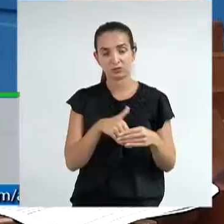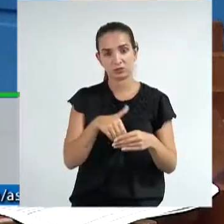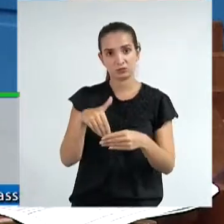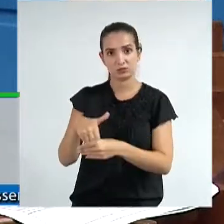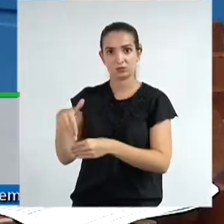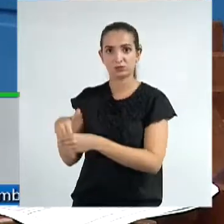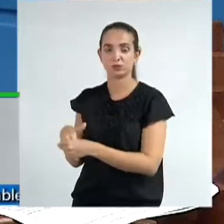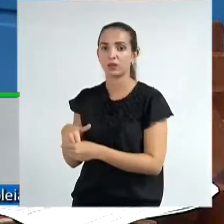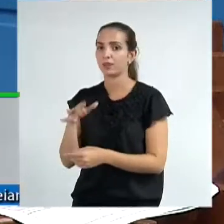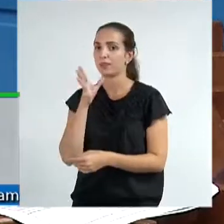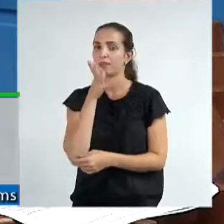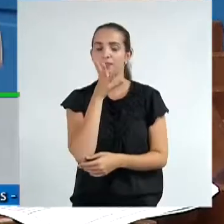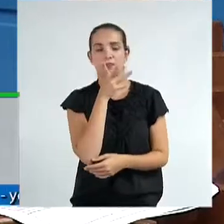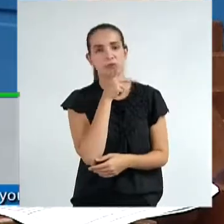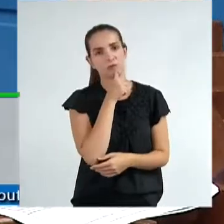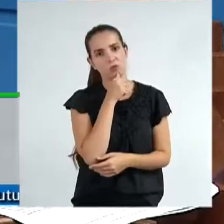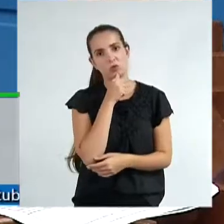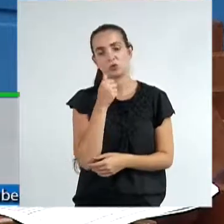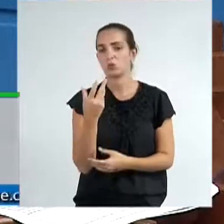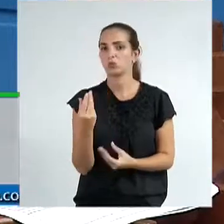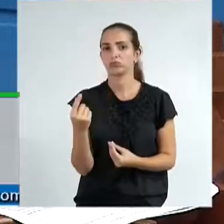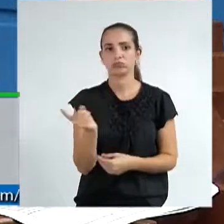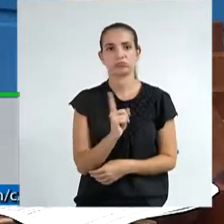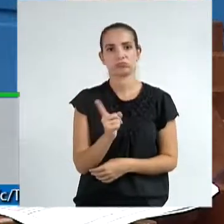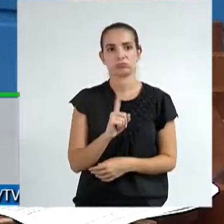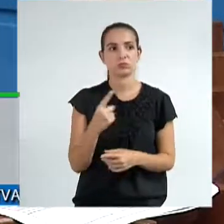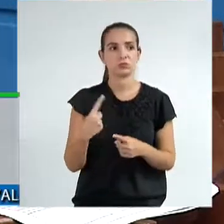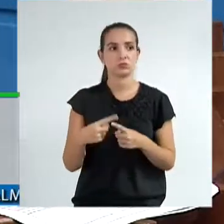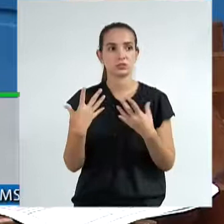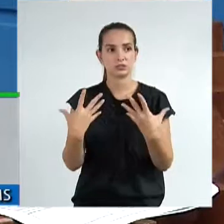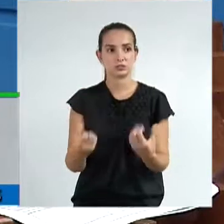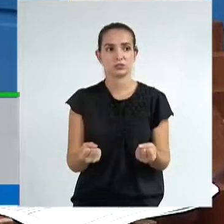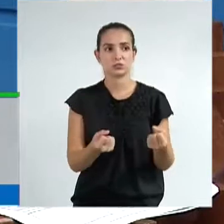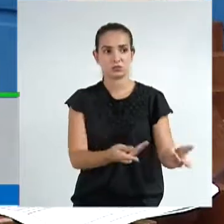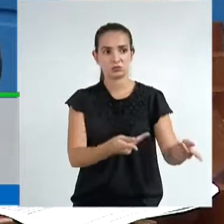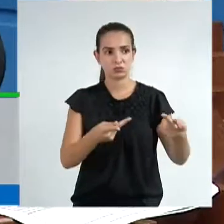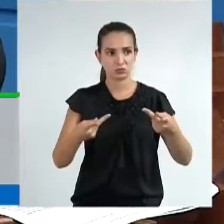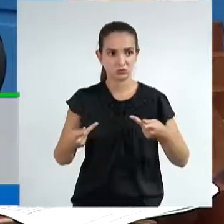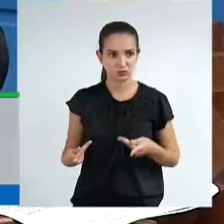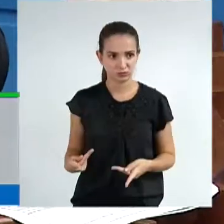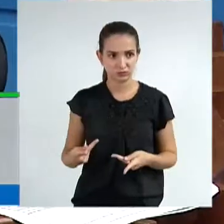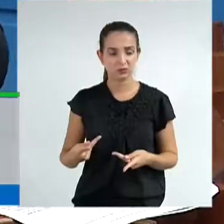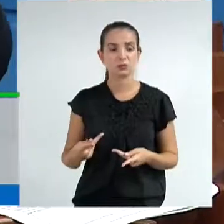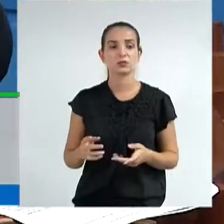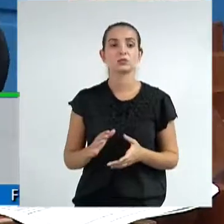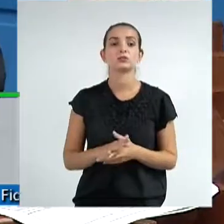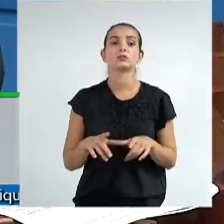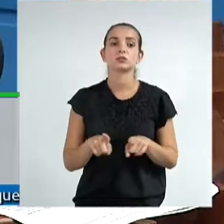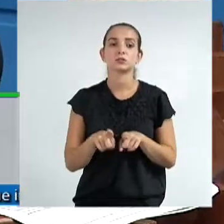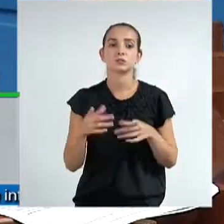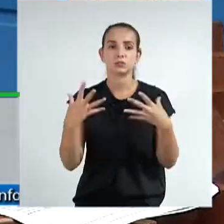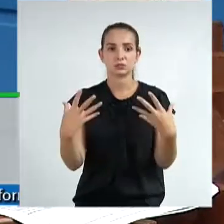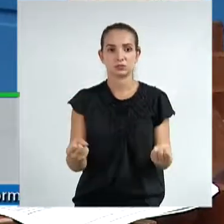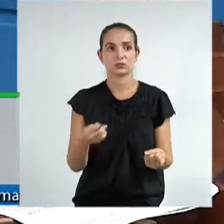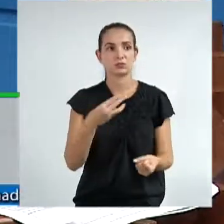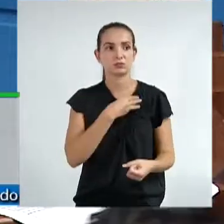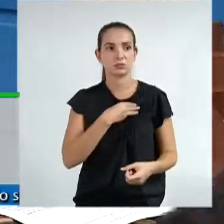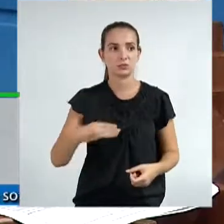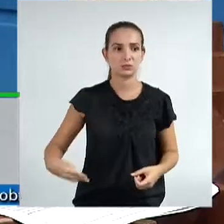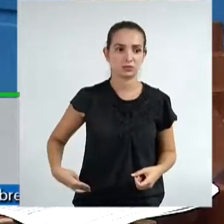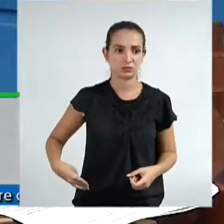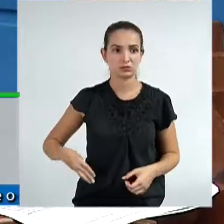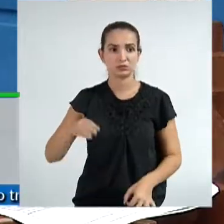não demorou muito tempo para aceitar um convite e assumir como ministro da